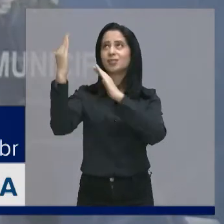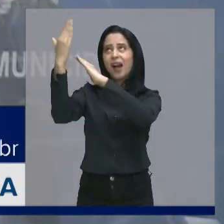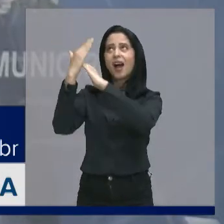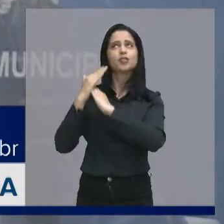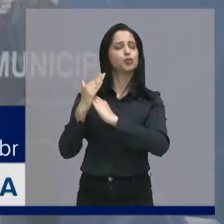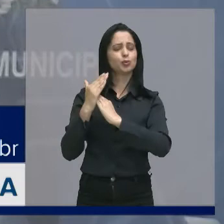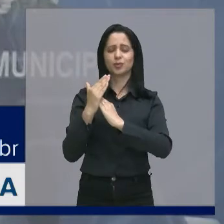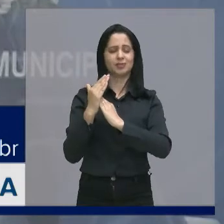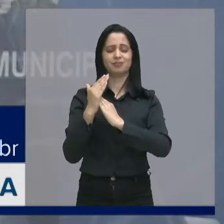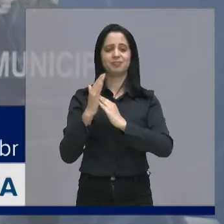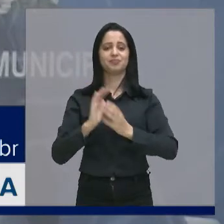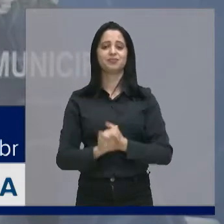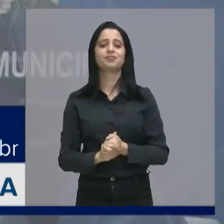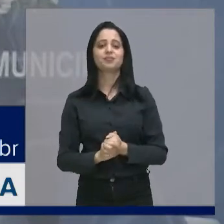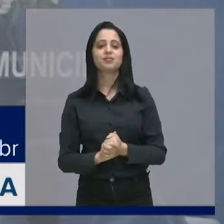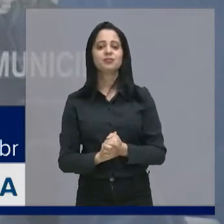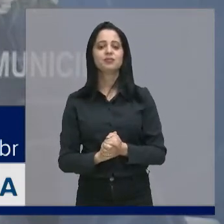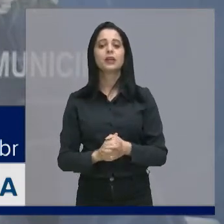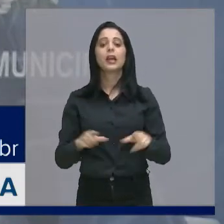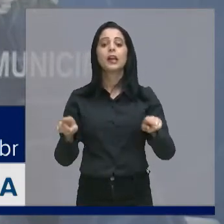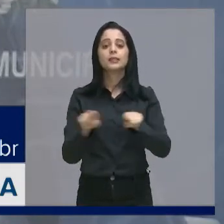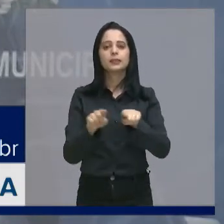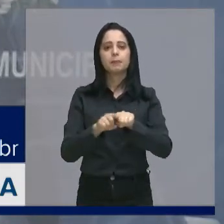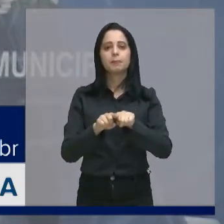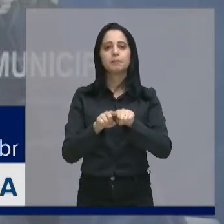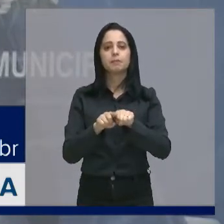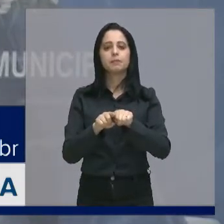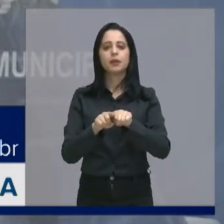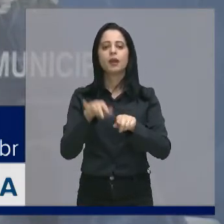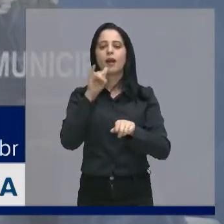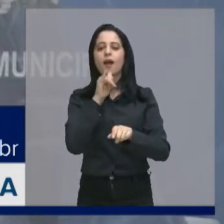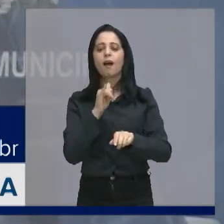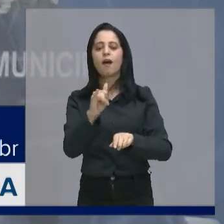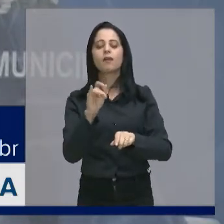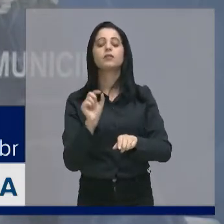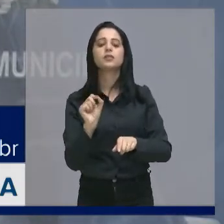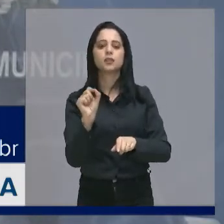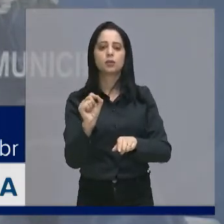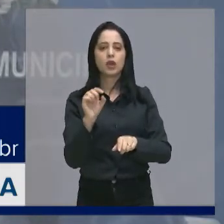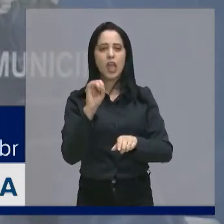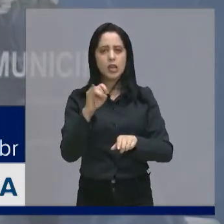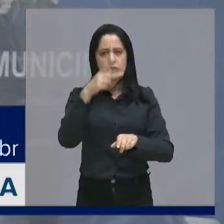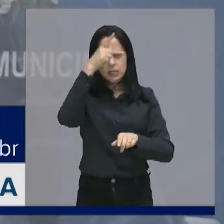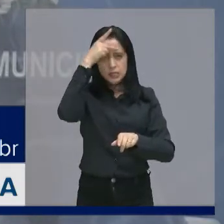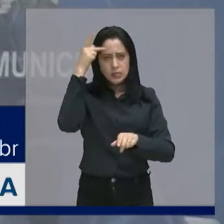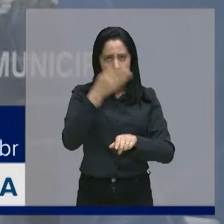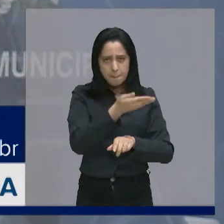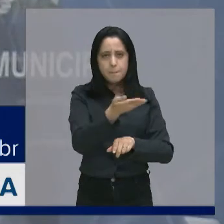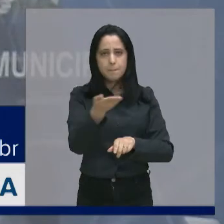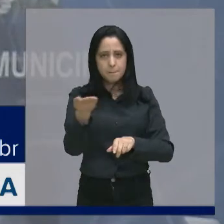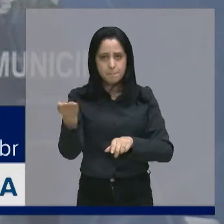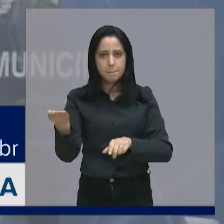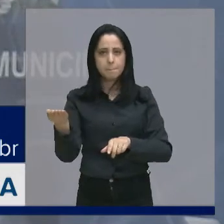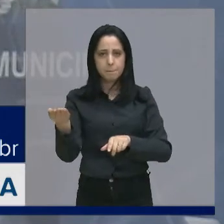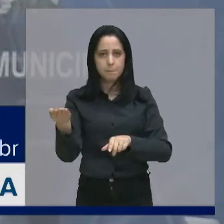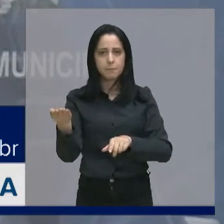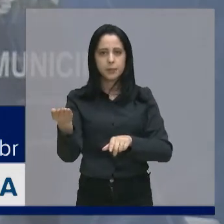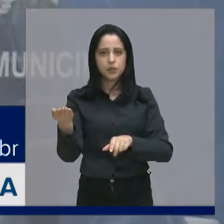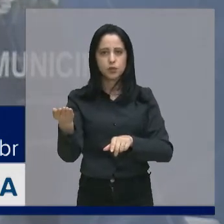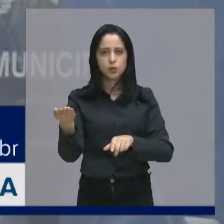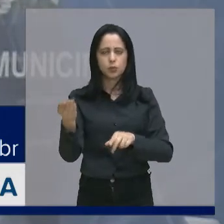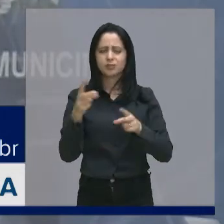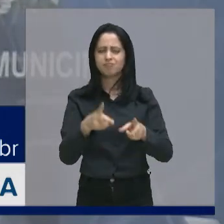Também deixar um recado para que as pessoas, mesmo com o número de